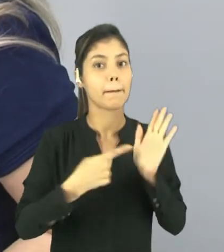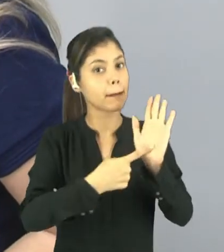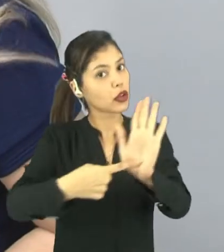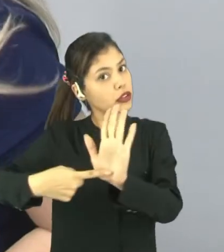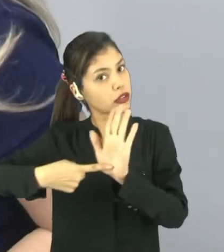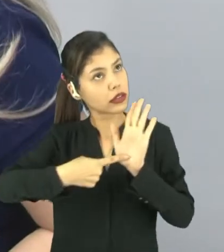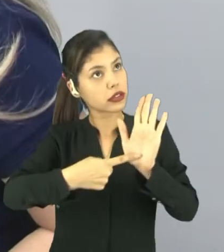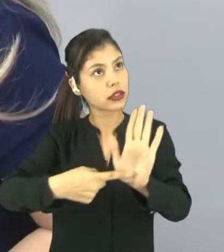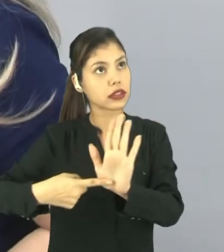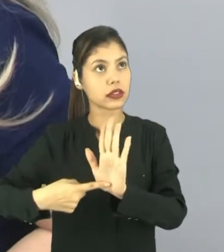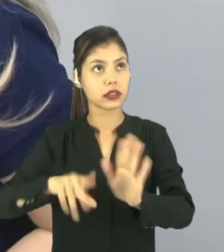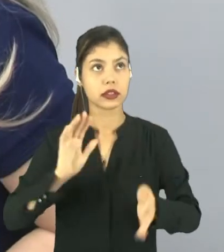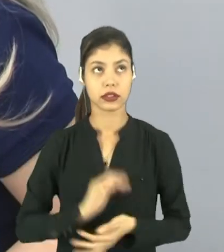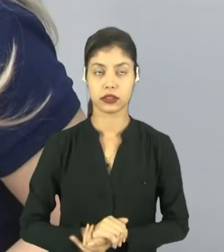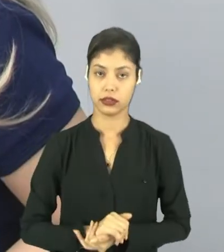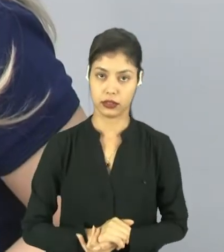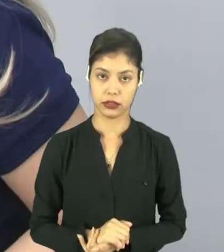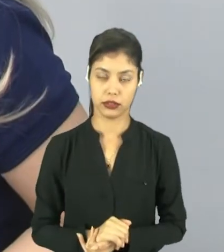indicando